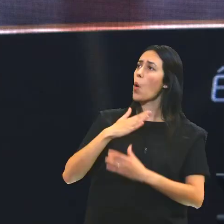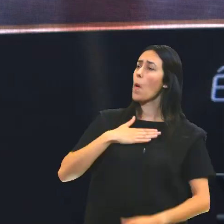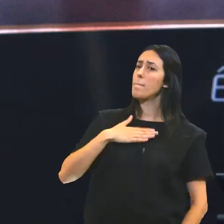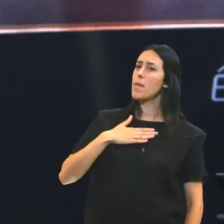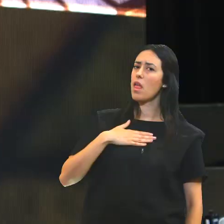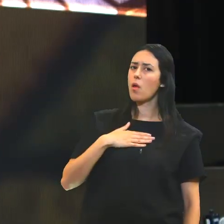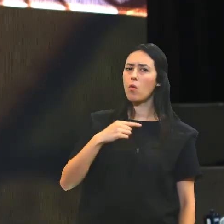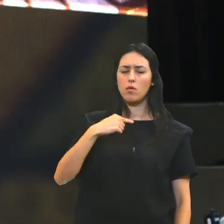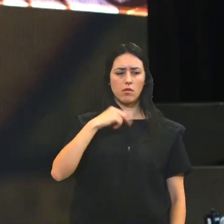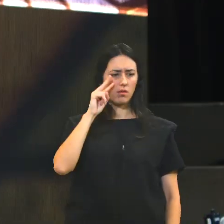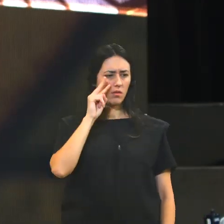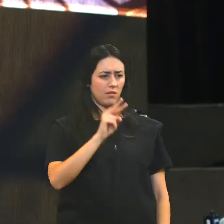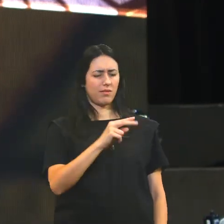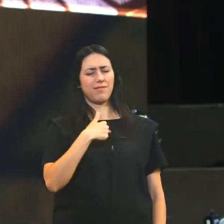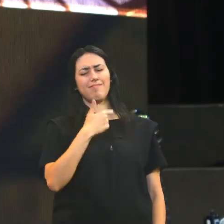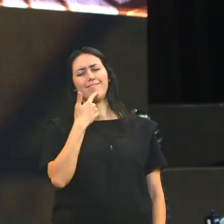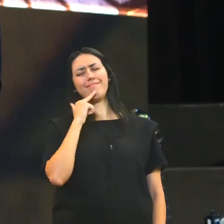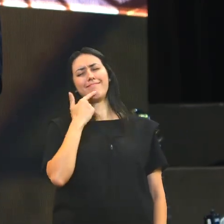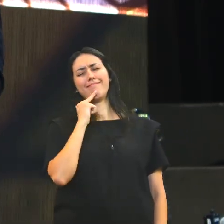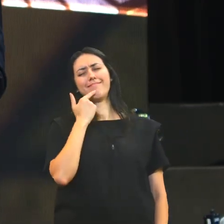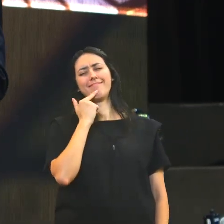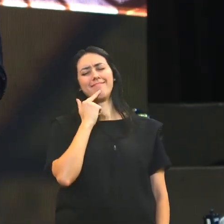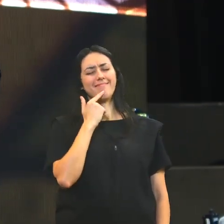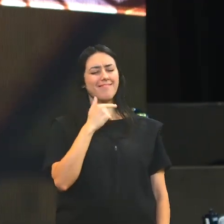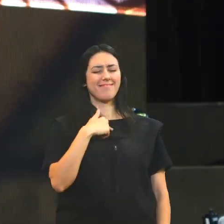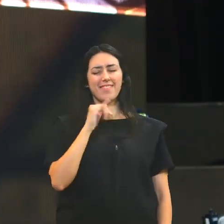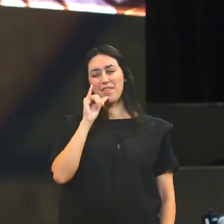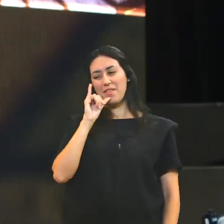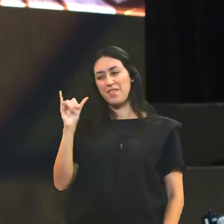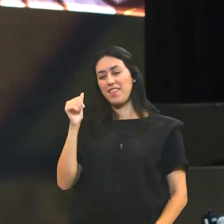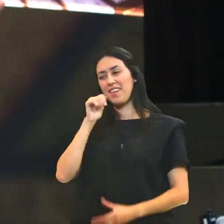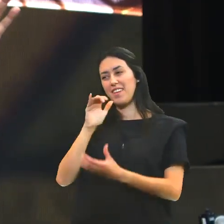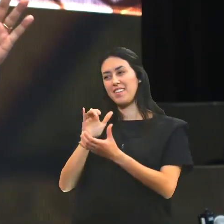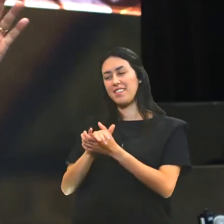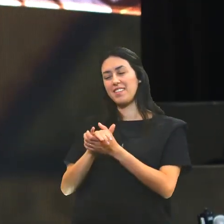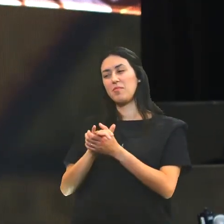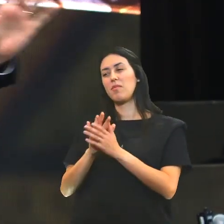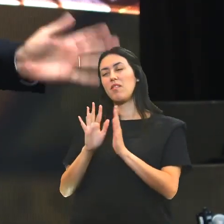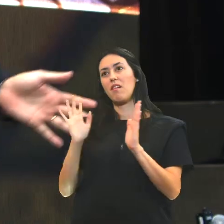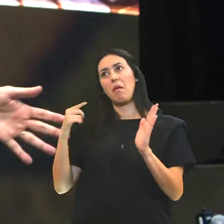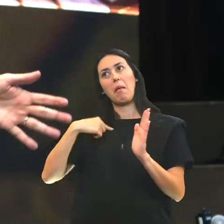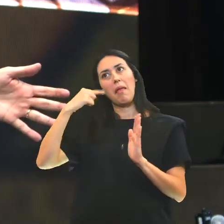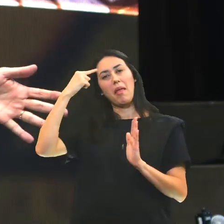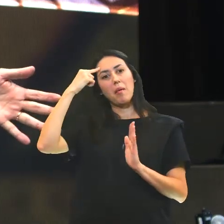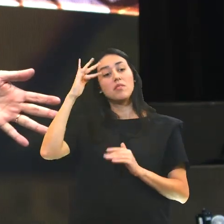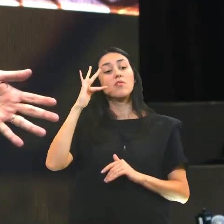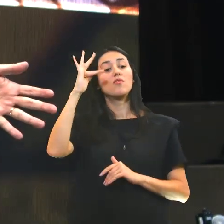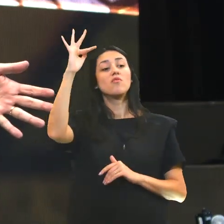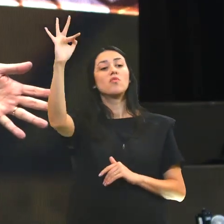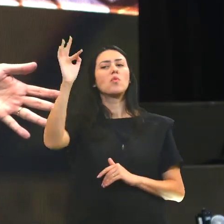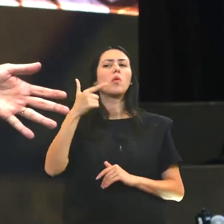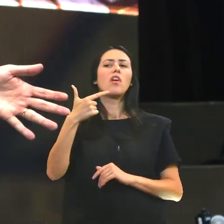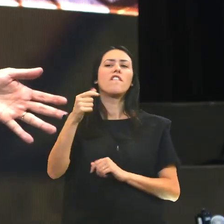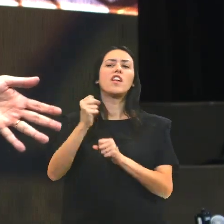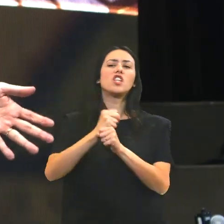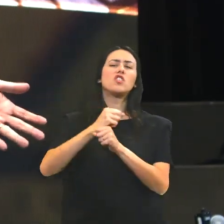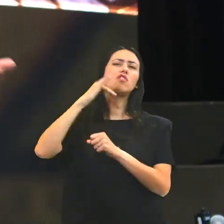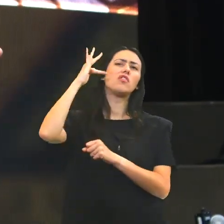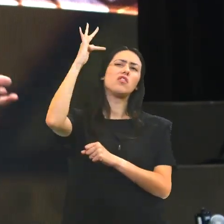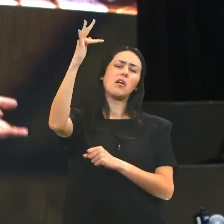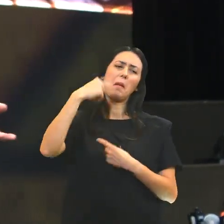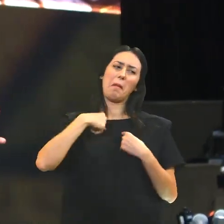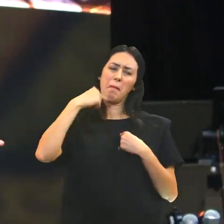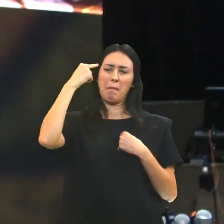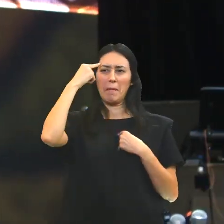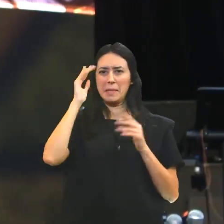Eu dei risada, como você riu aí, olhei para minha esposa e disse: bom, pensei que eu fosse ouvir isso daqui a uns 20 anos. Aí eu